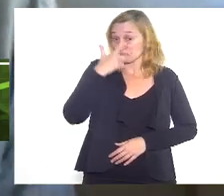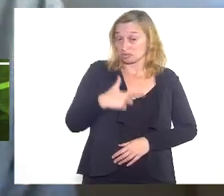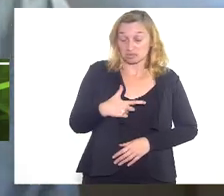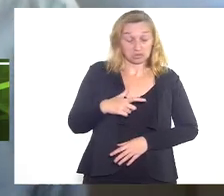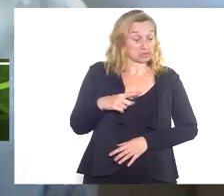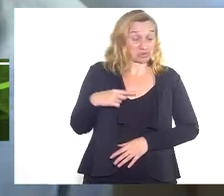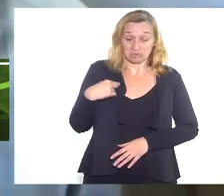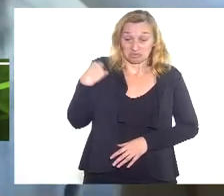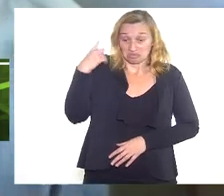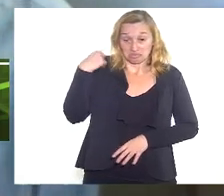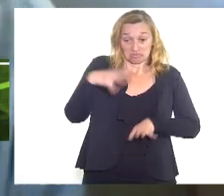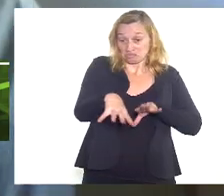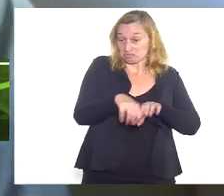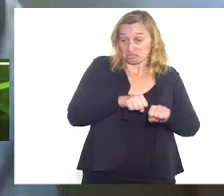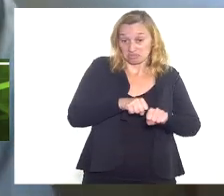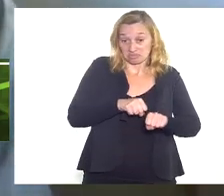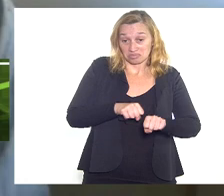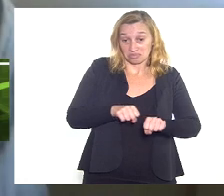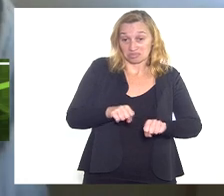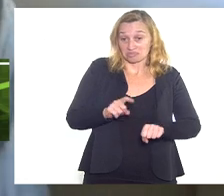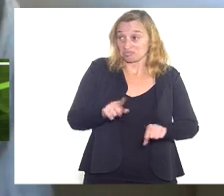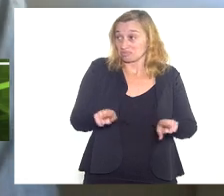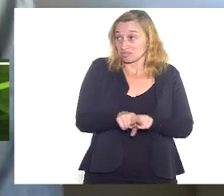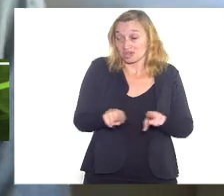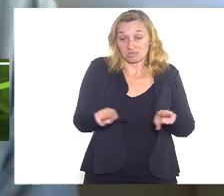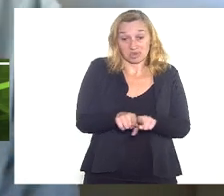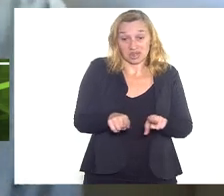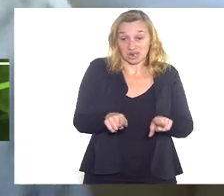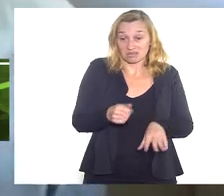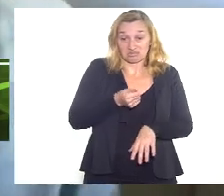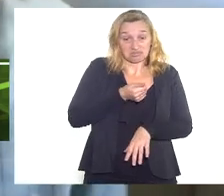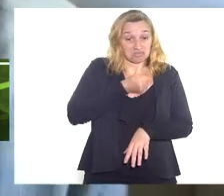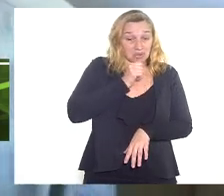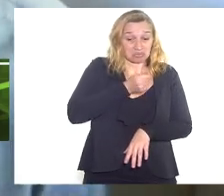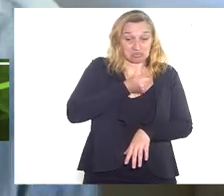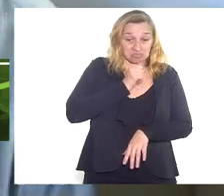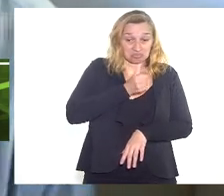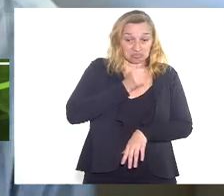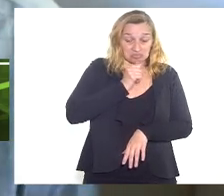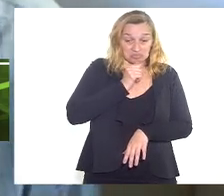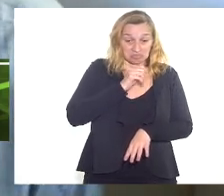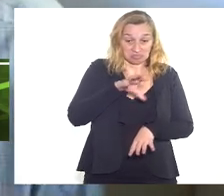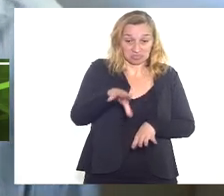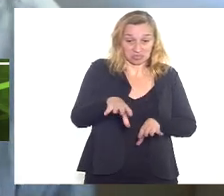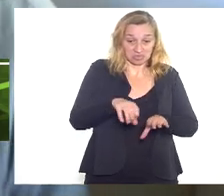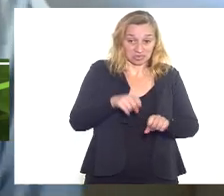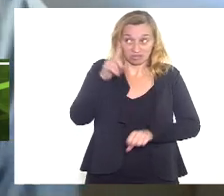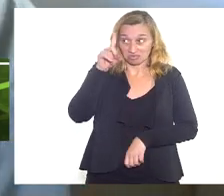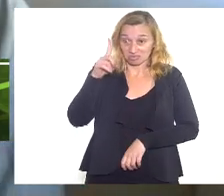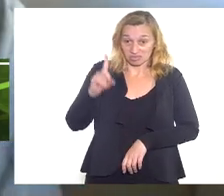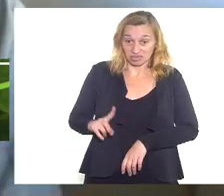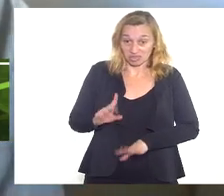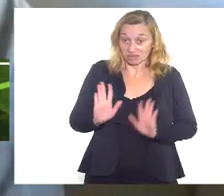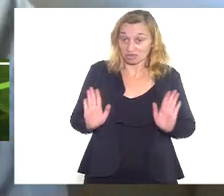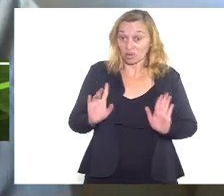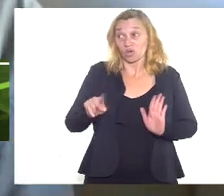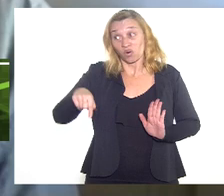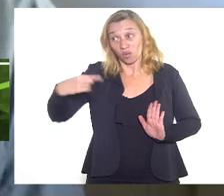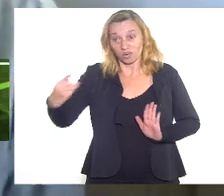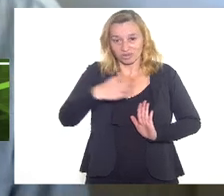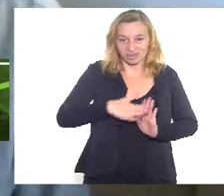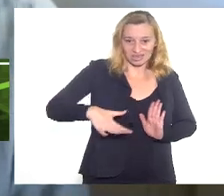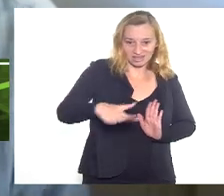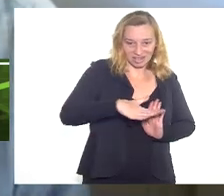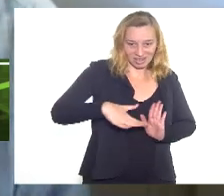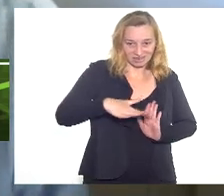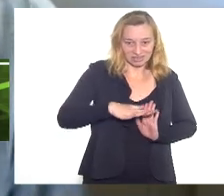de formação, nem tenho especialização em direito. Tenho outras áreas, mas